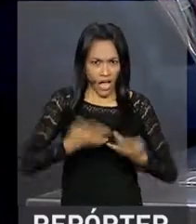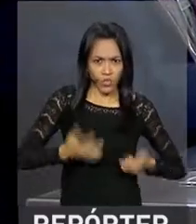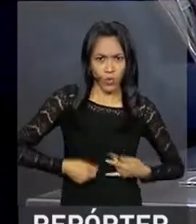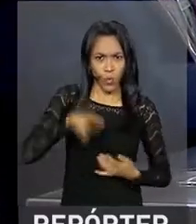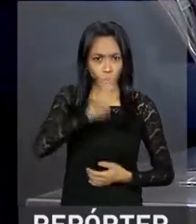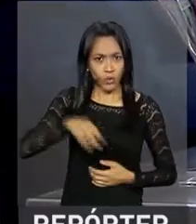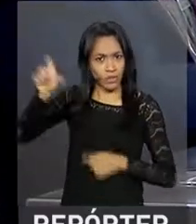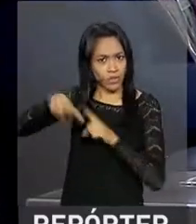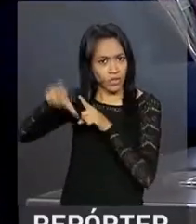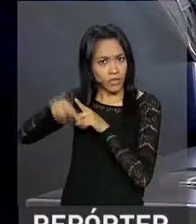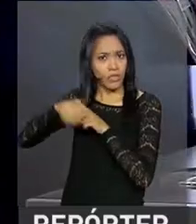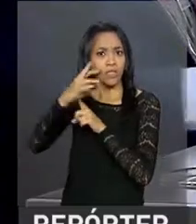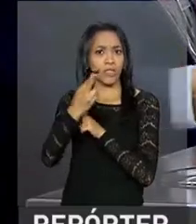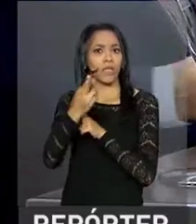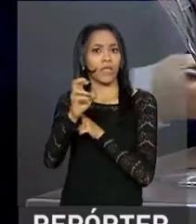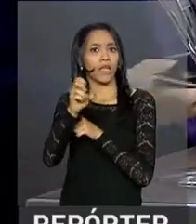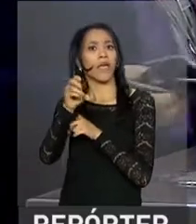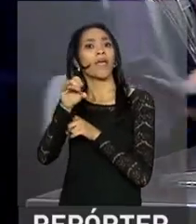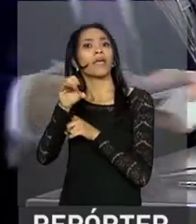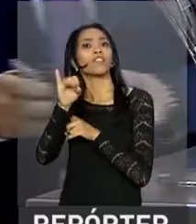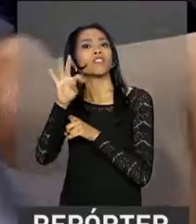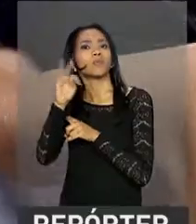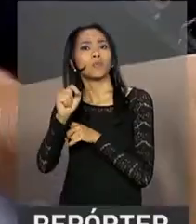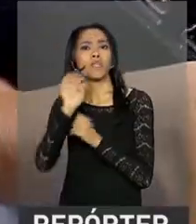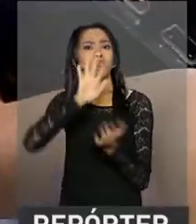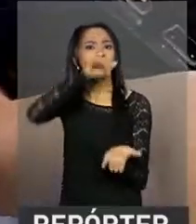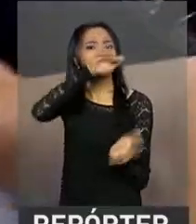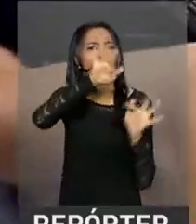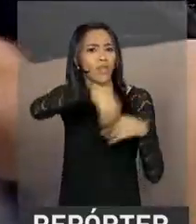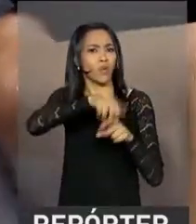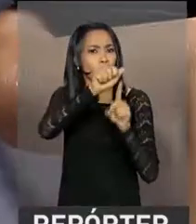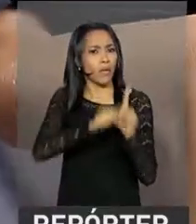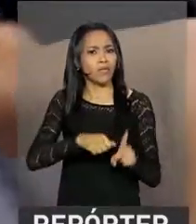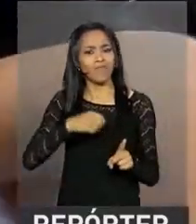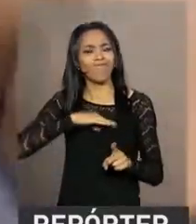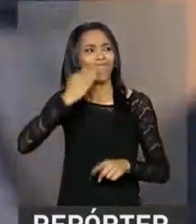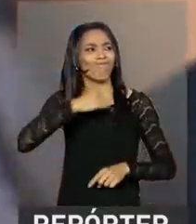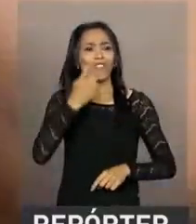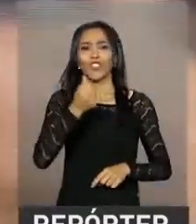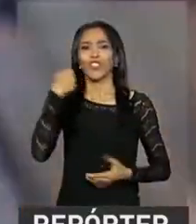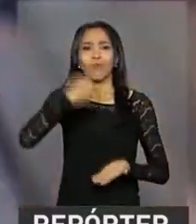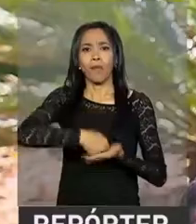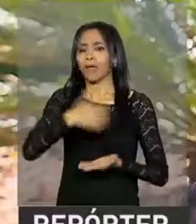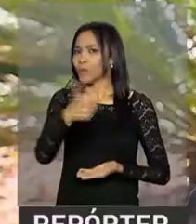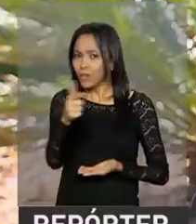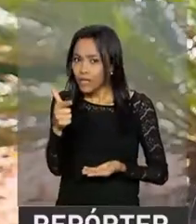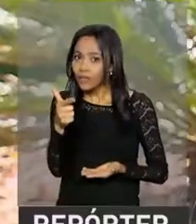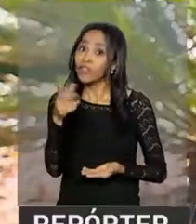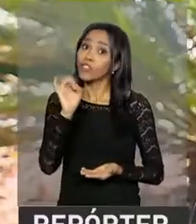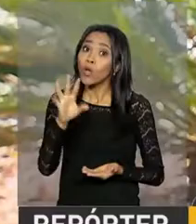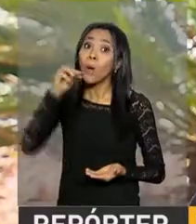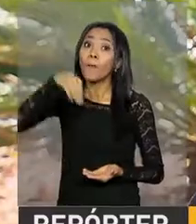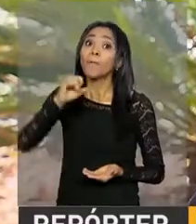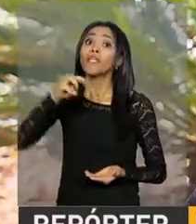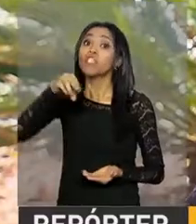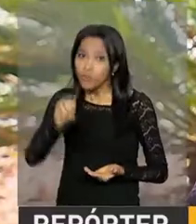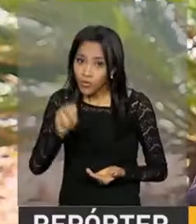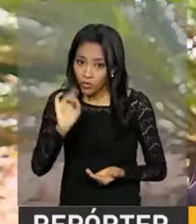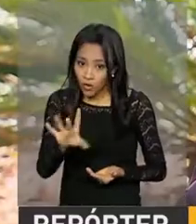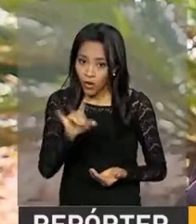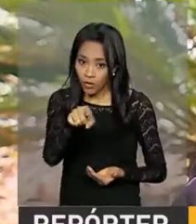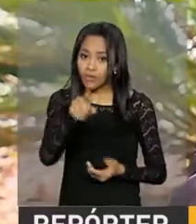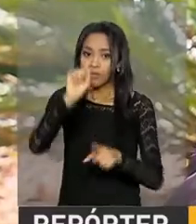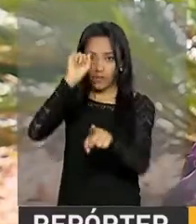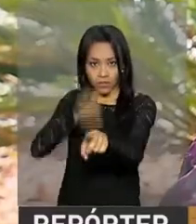cartão de crédito e no final do mês não teve dinheiro para pagar a fatura integral e optou por fazer só o pagamento mínimo na